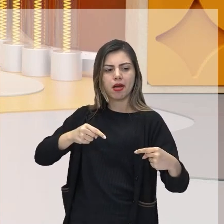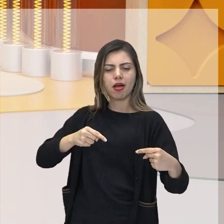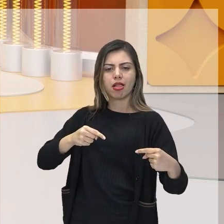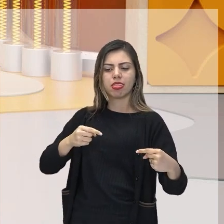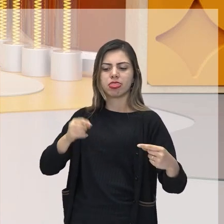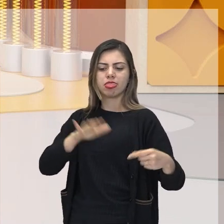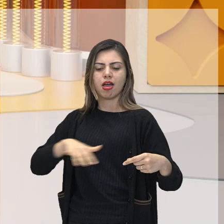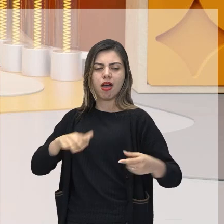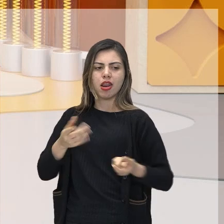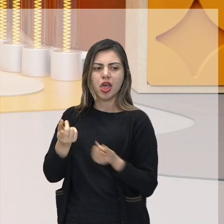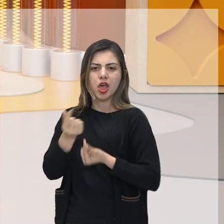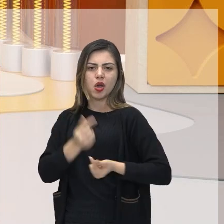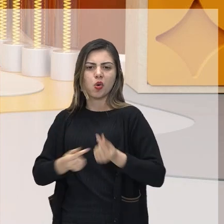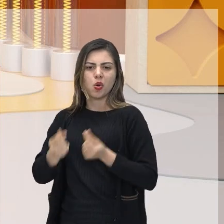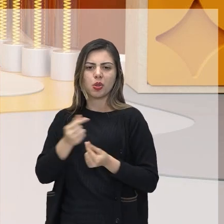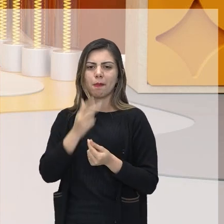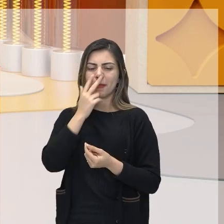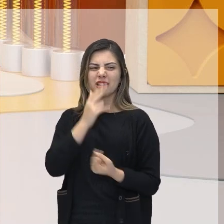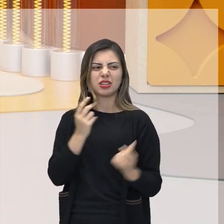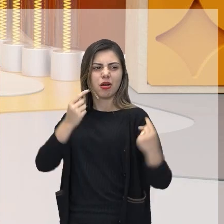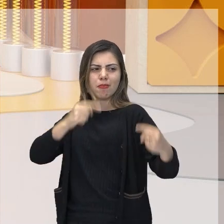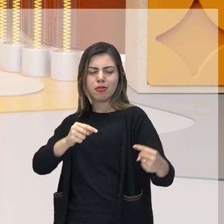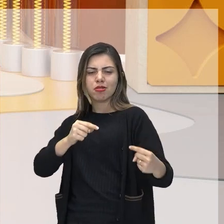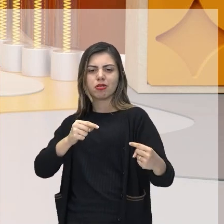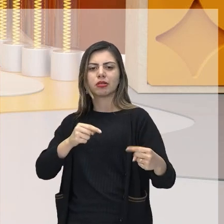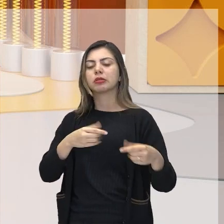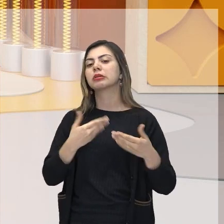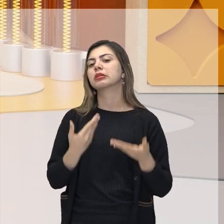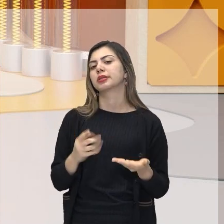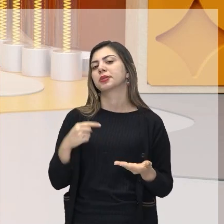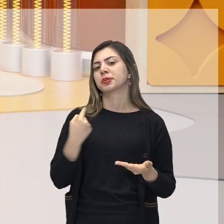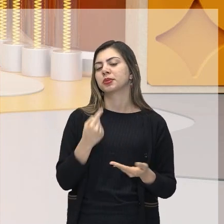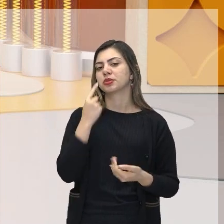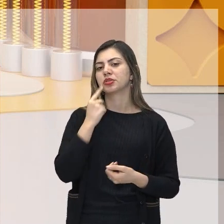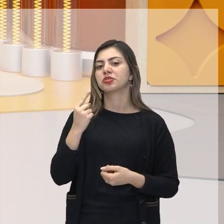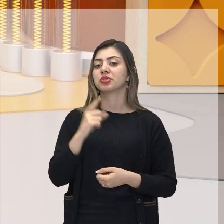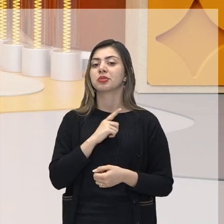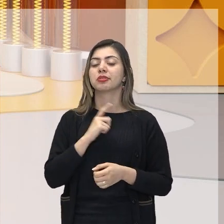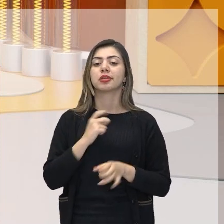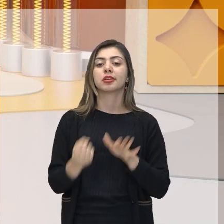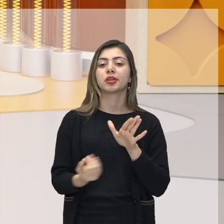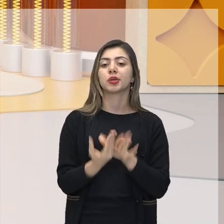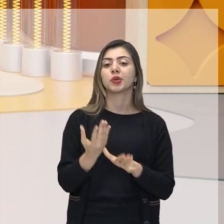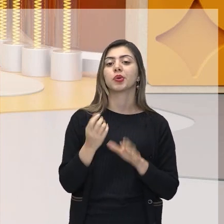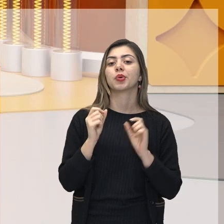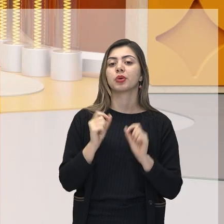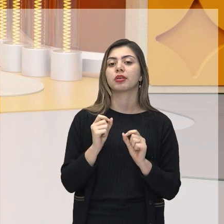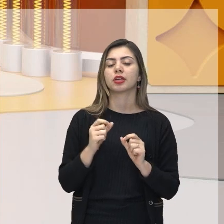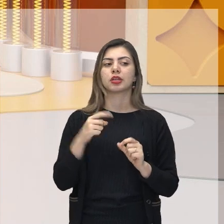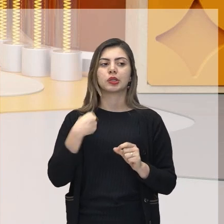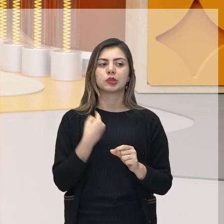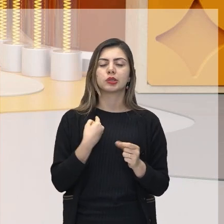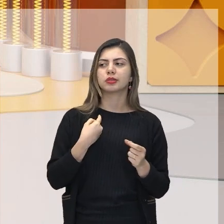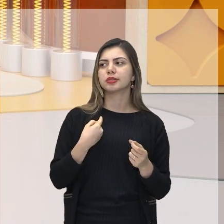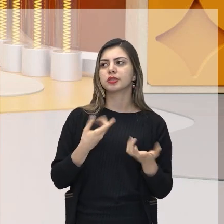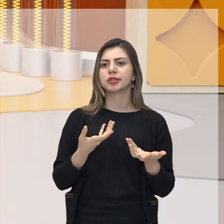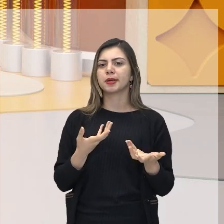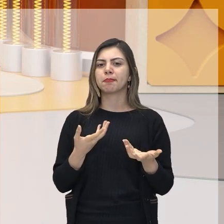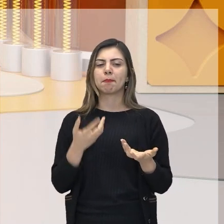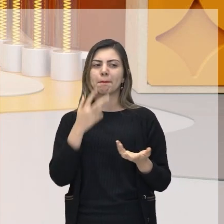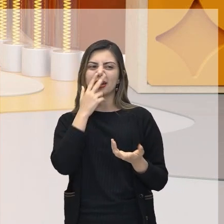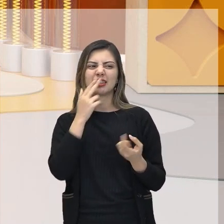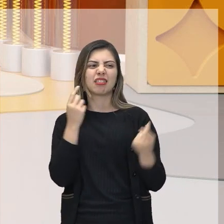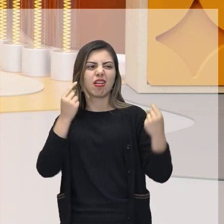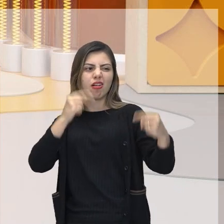econômico como também militar naquele momento. Então a gente vê que existe o surgimento de animosidades, de